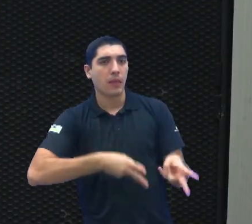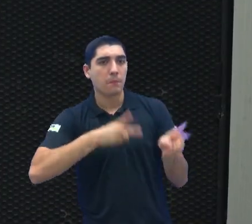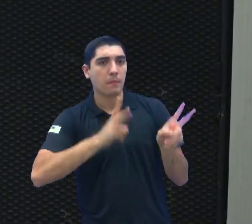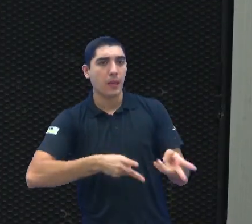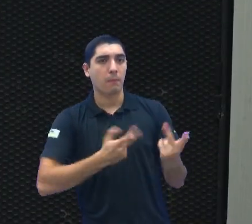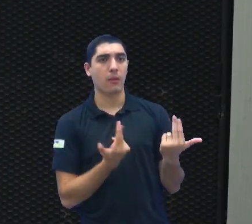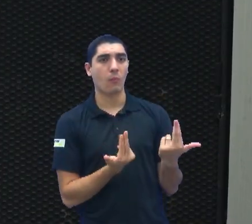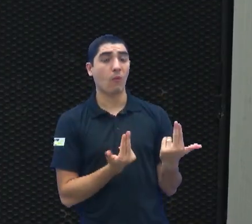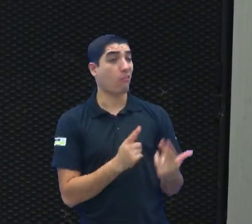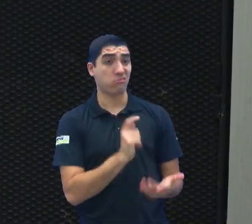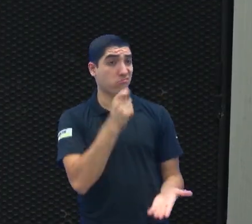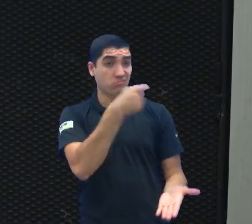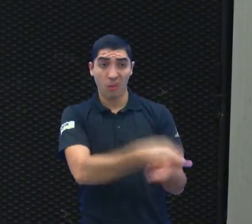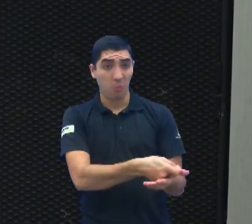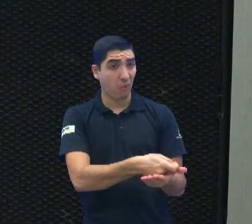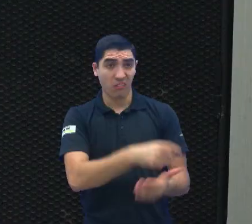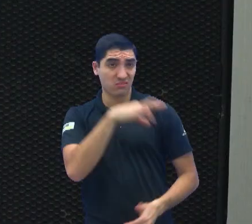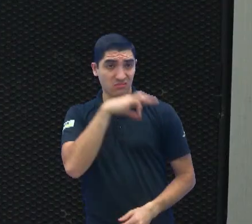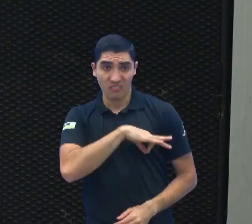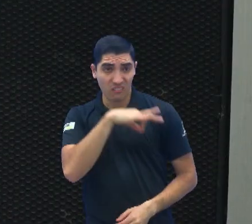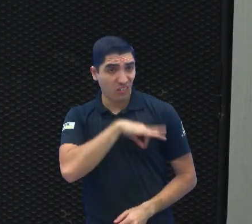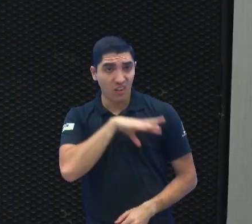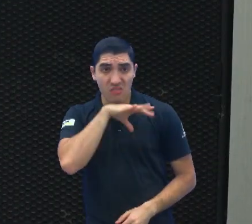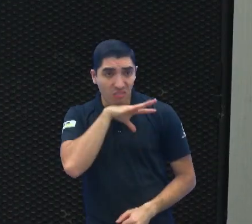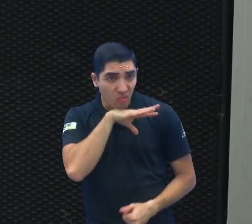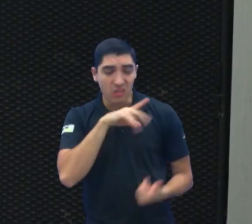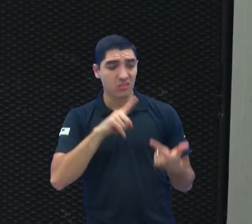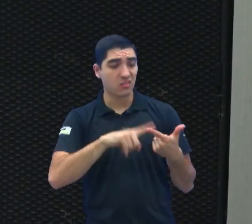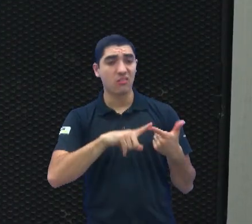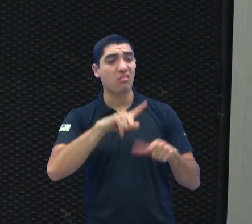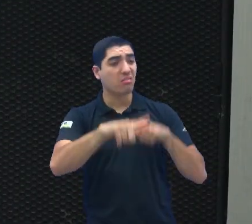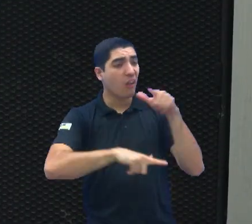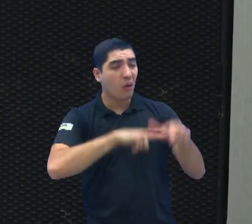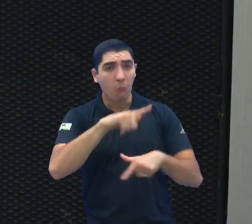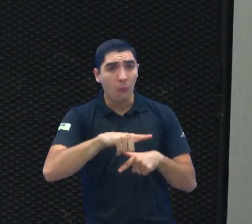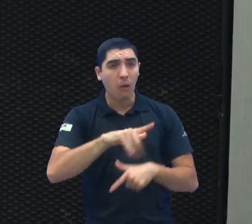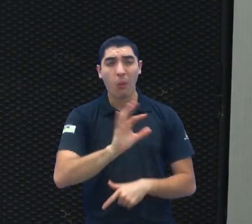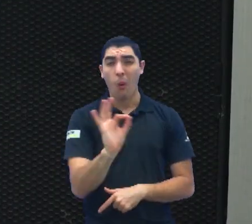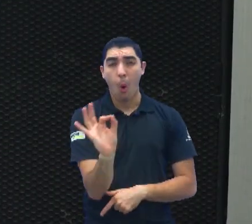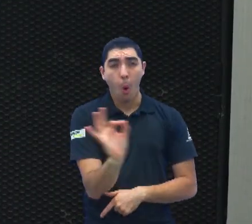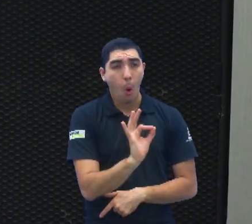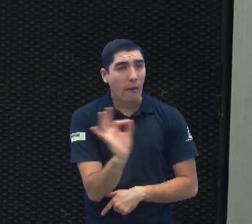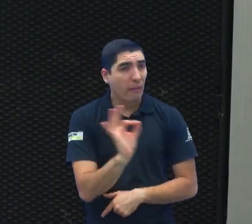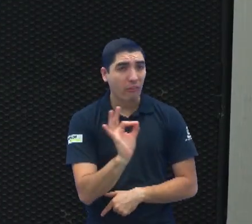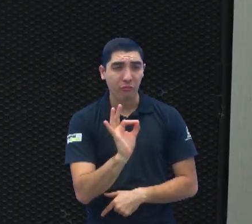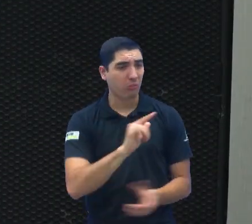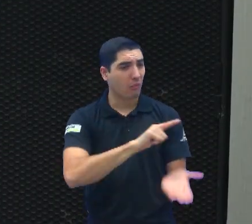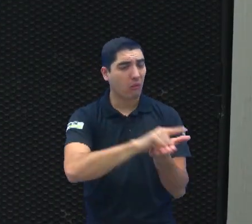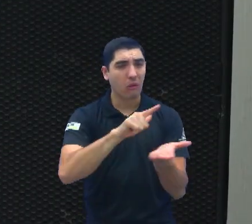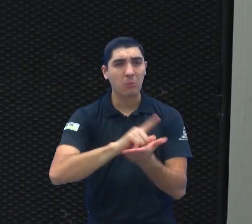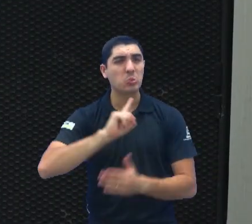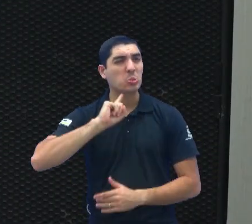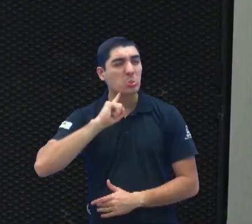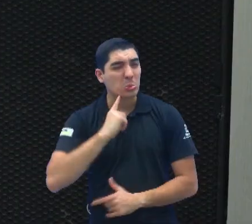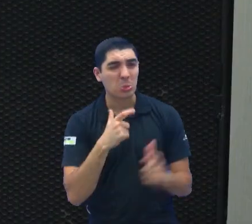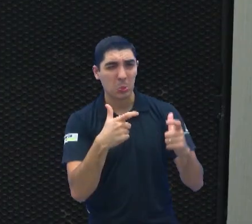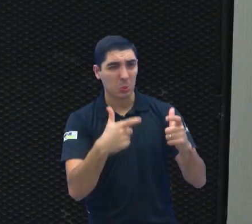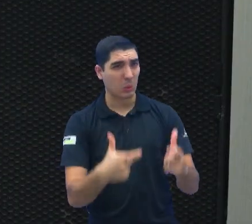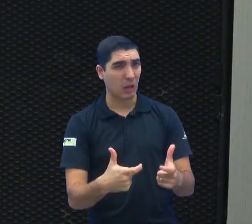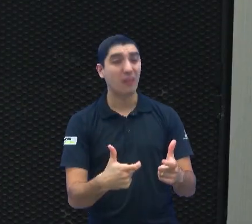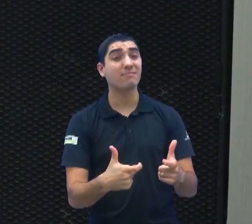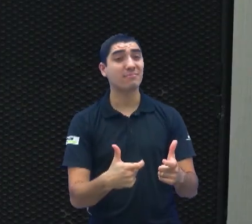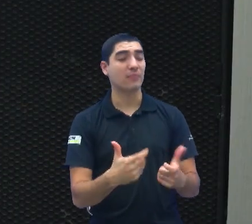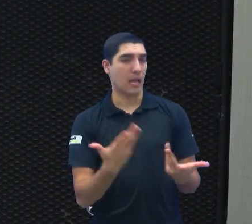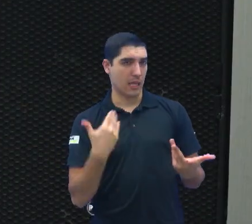paga direitos, que precariza o trabalho da limpeza, mas eu queria aproveitar esse 1 minuto que a